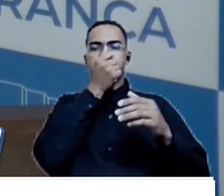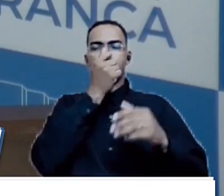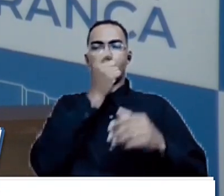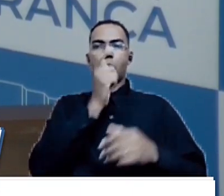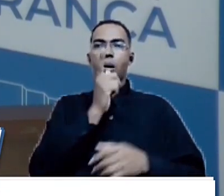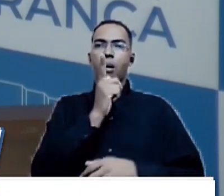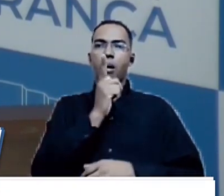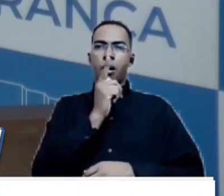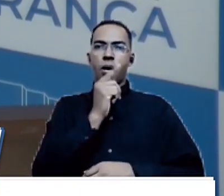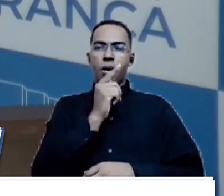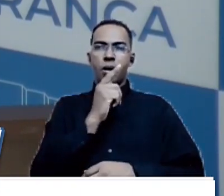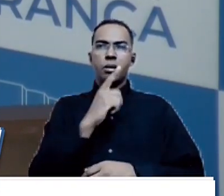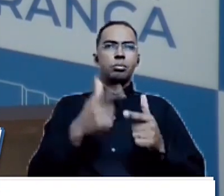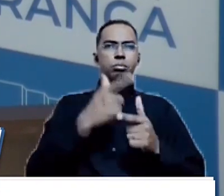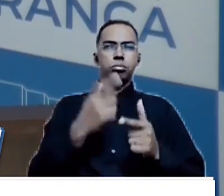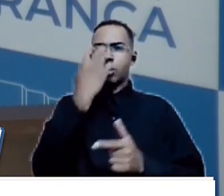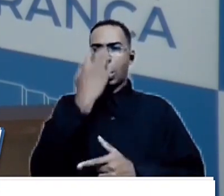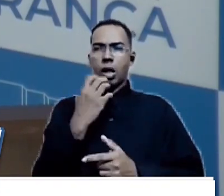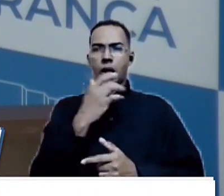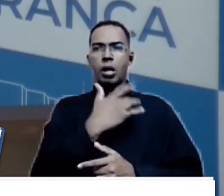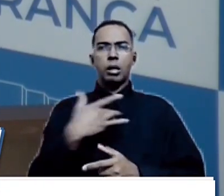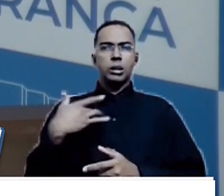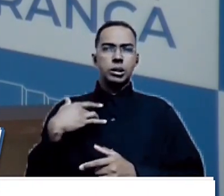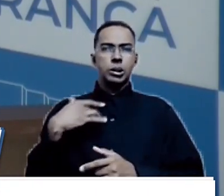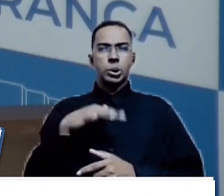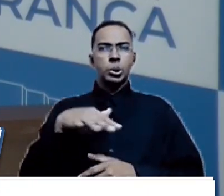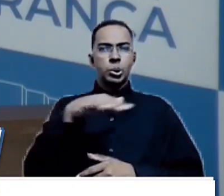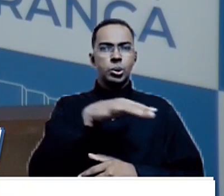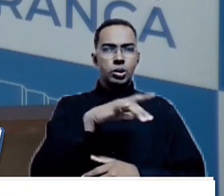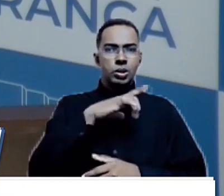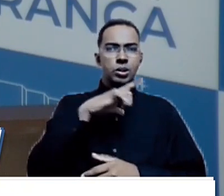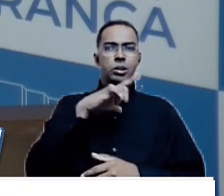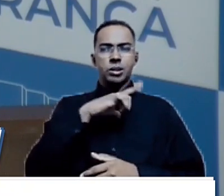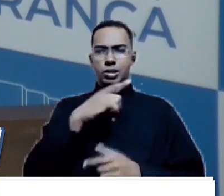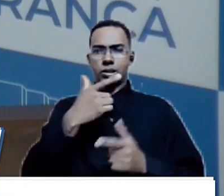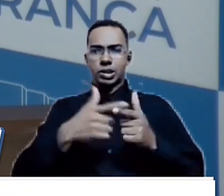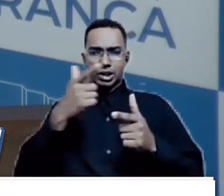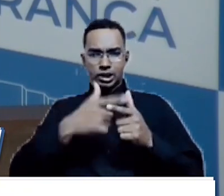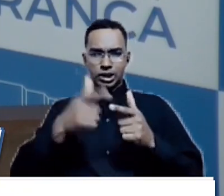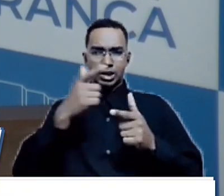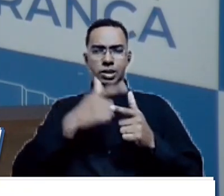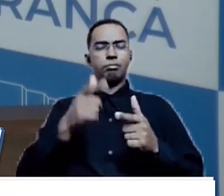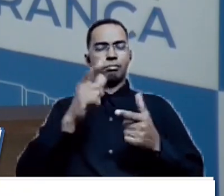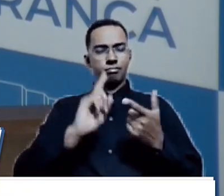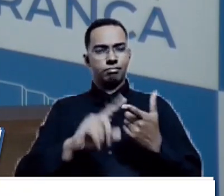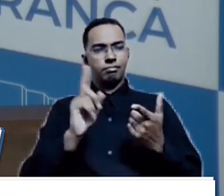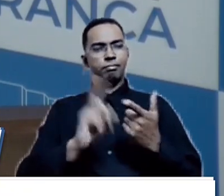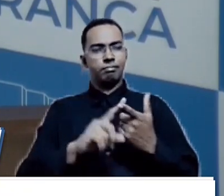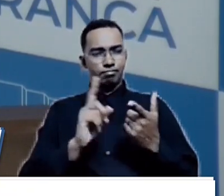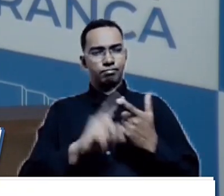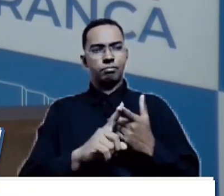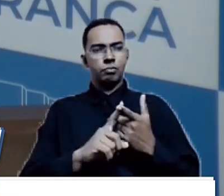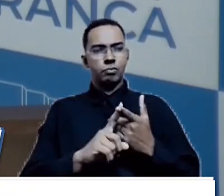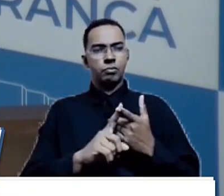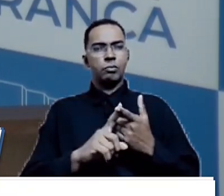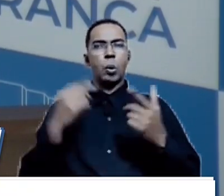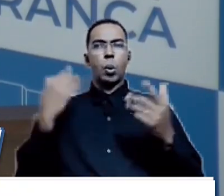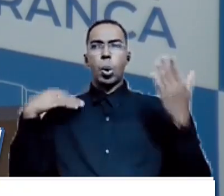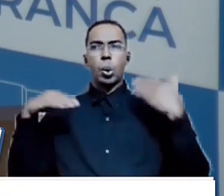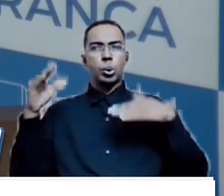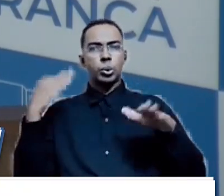gravíssimos na área da saúde nós temos problemas é de lazer